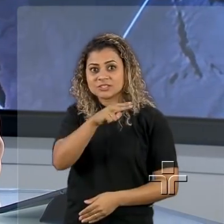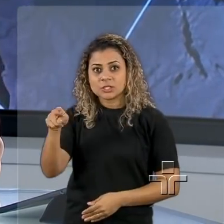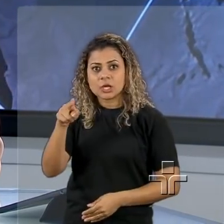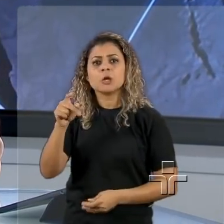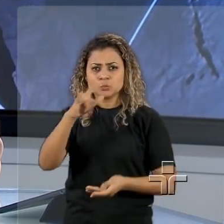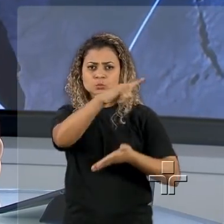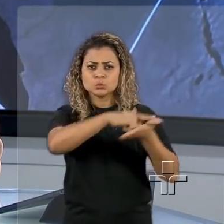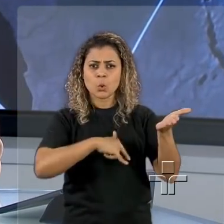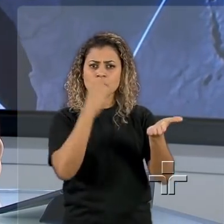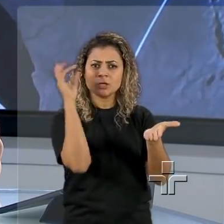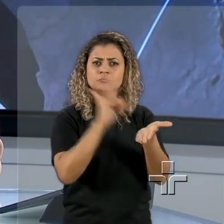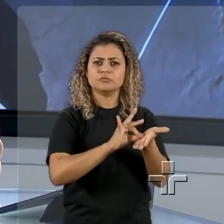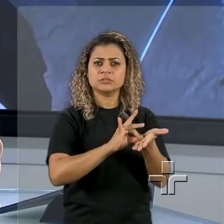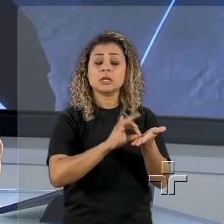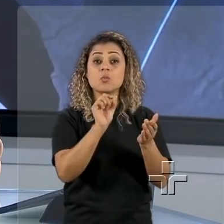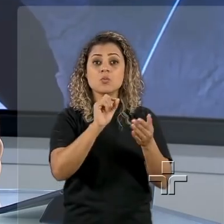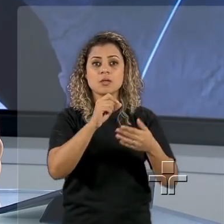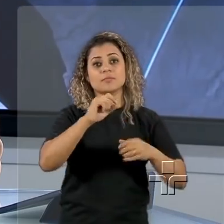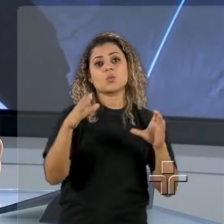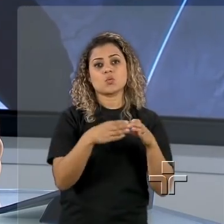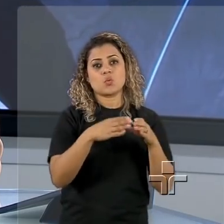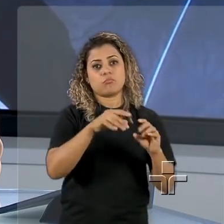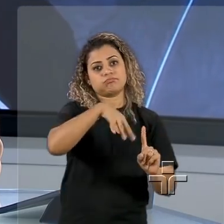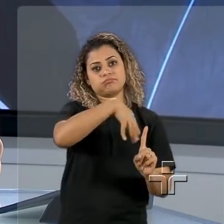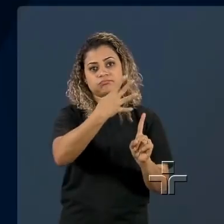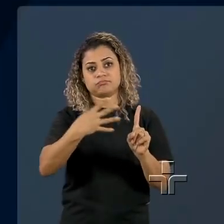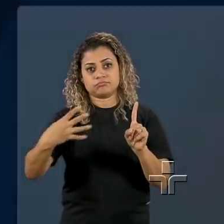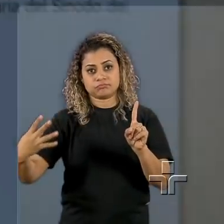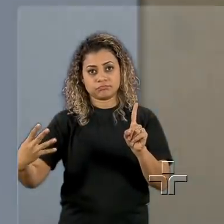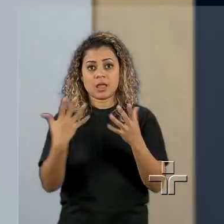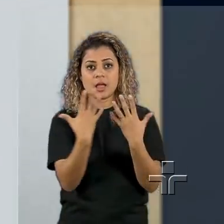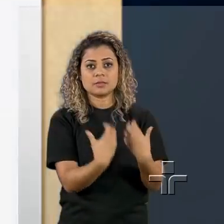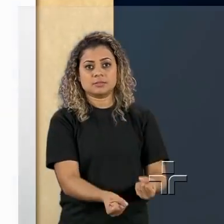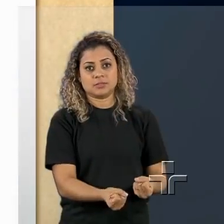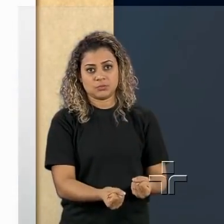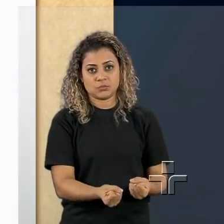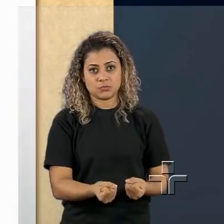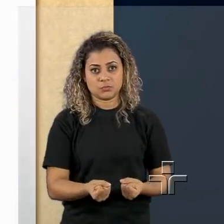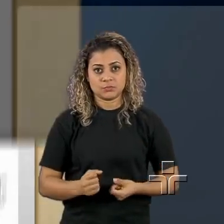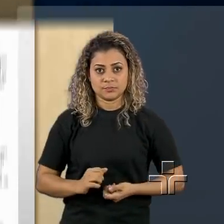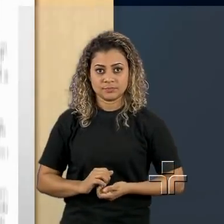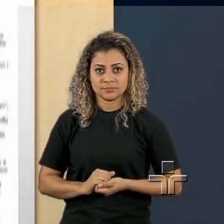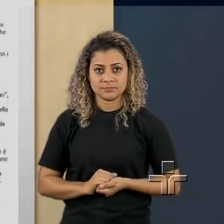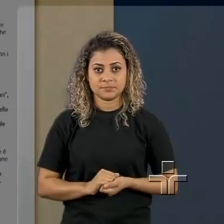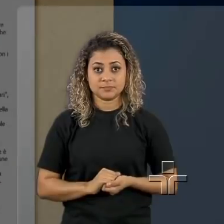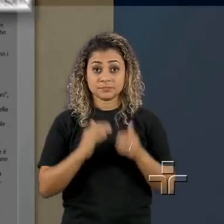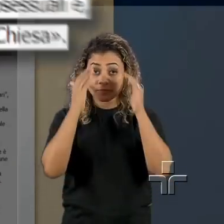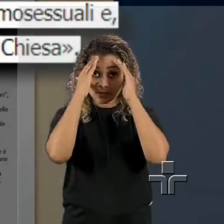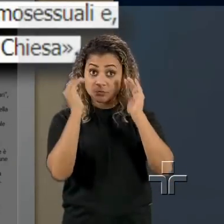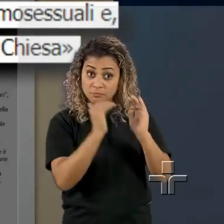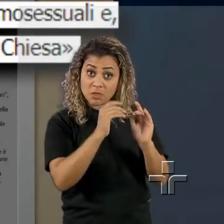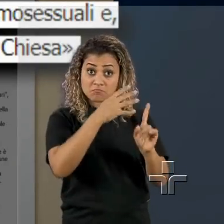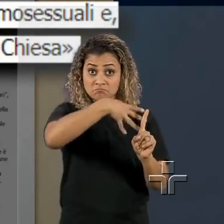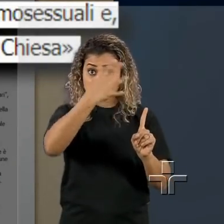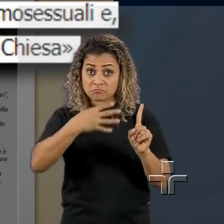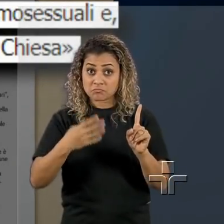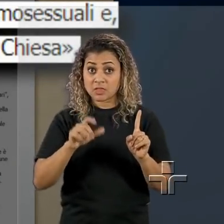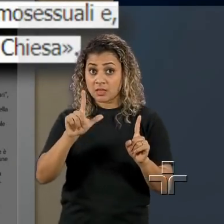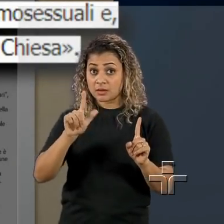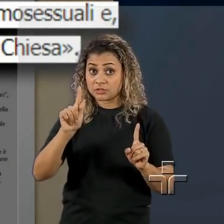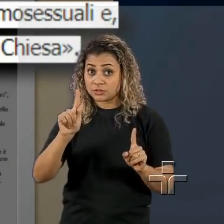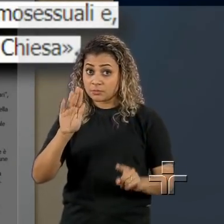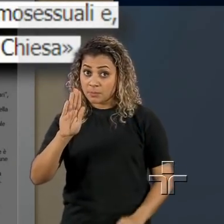Miss Universo, Miss Brasil, o que fosse, era um momento em que você via mulheres muito lindas. Agora, depois que proibiram o biquíni, acho que não tem muita